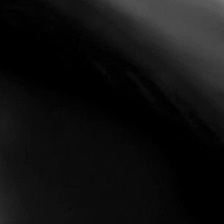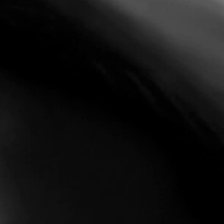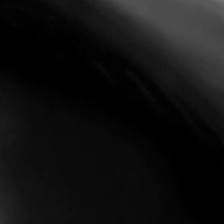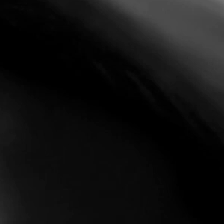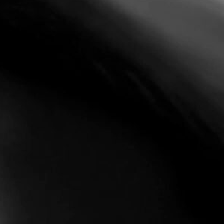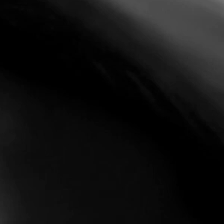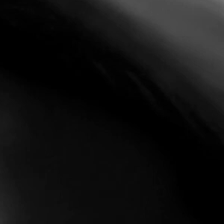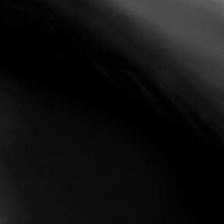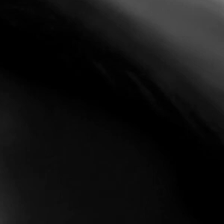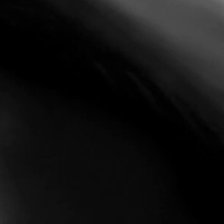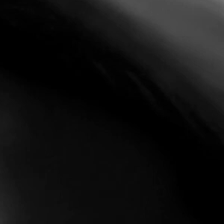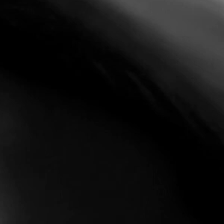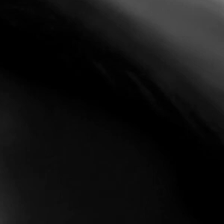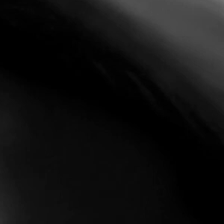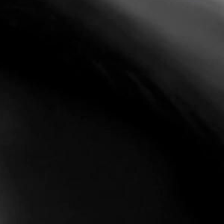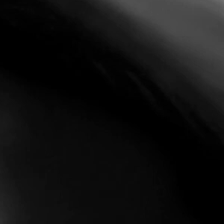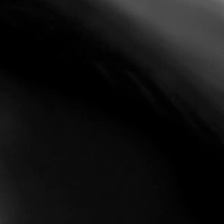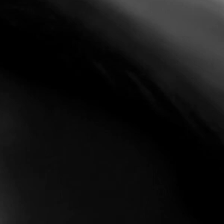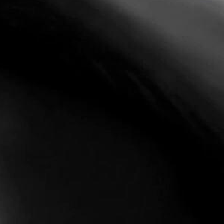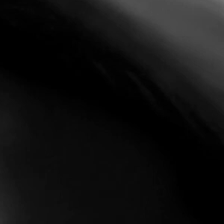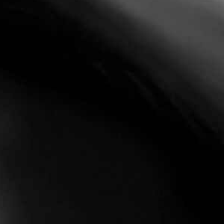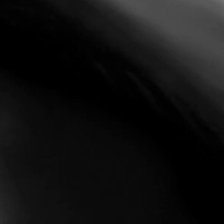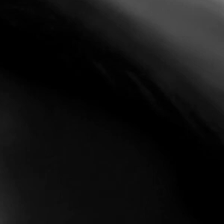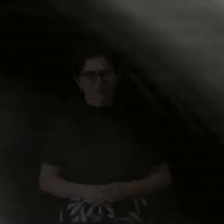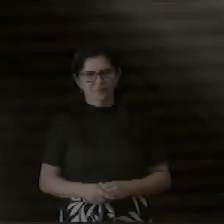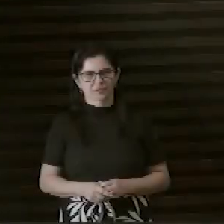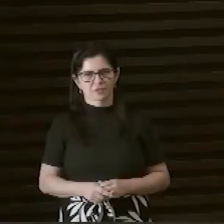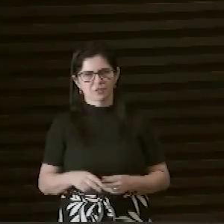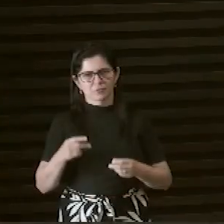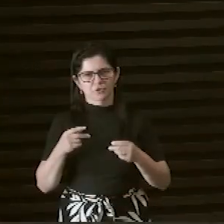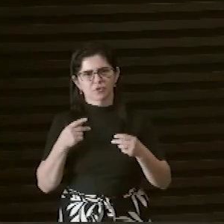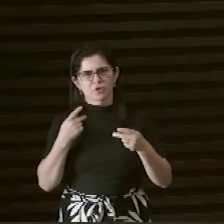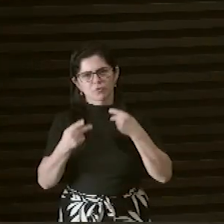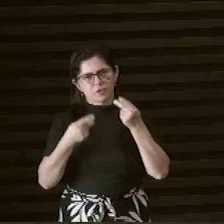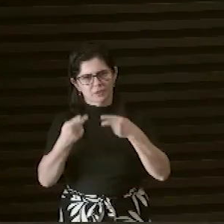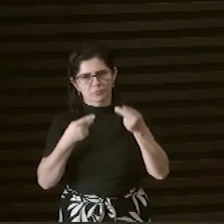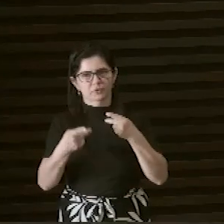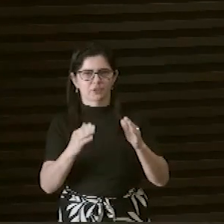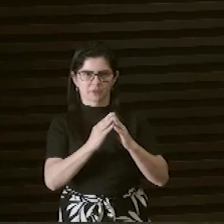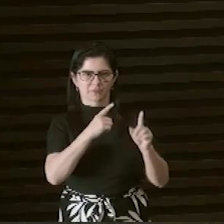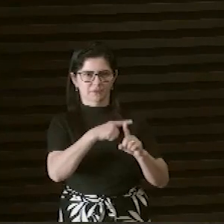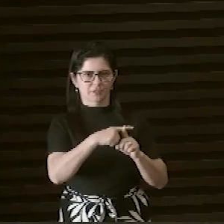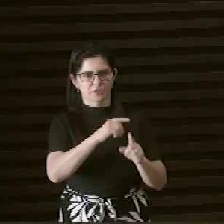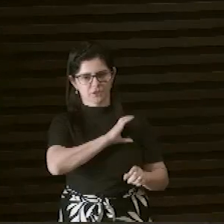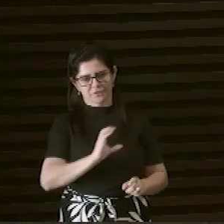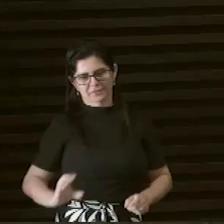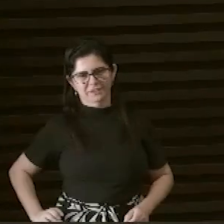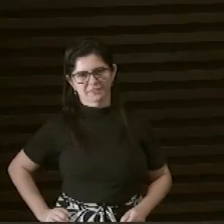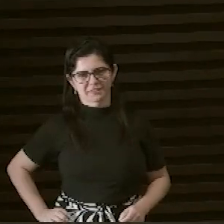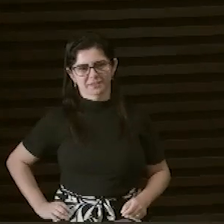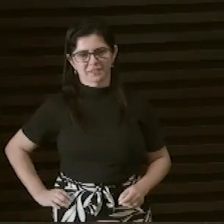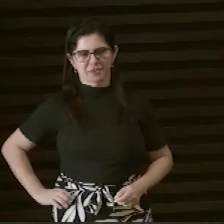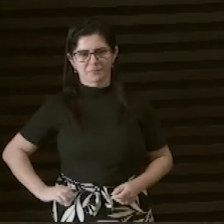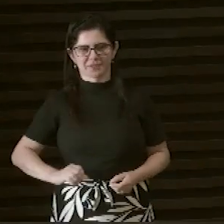à frente da igreja. Hoje nós vamos falar um pouco sobre a Igreja de Cristo, essa que é a menina dos olhos